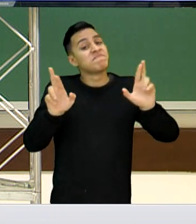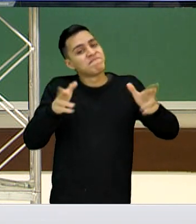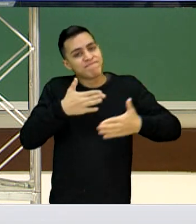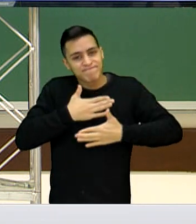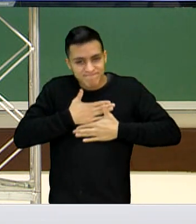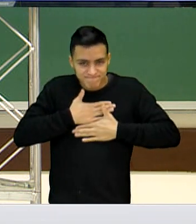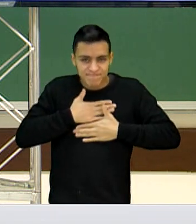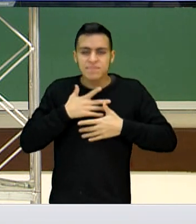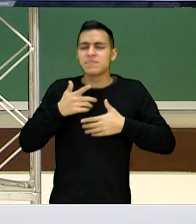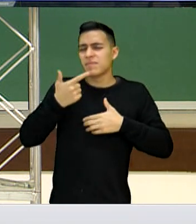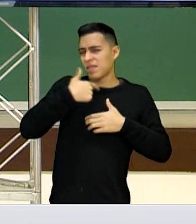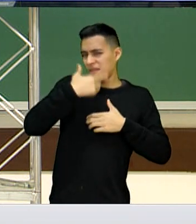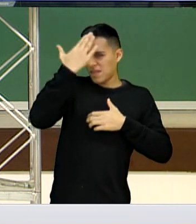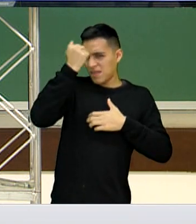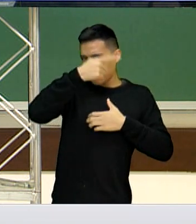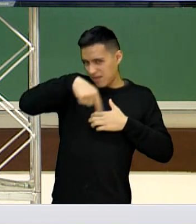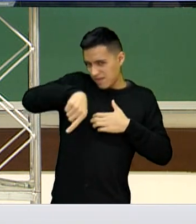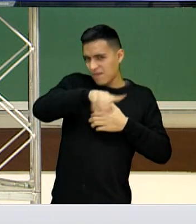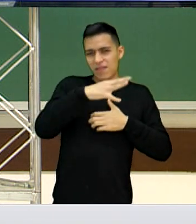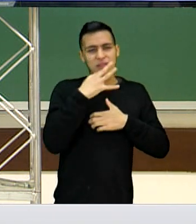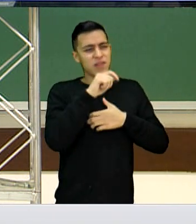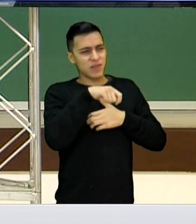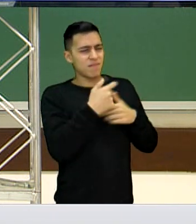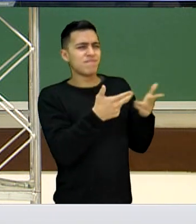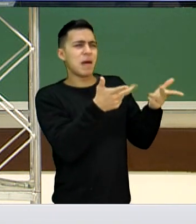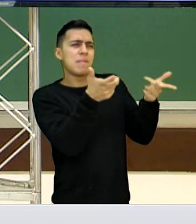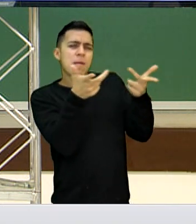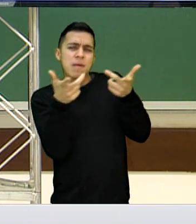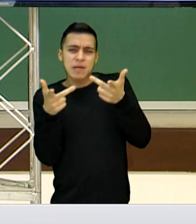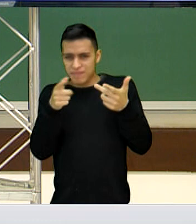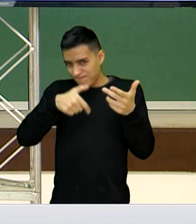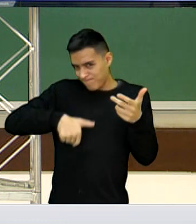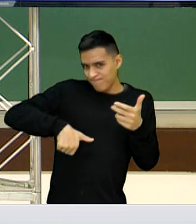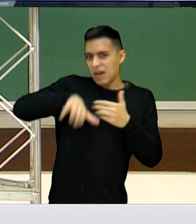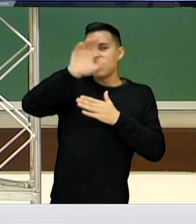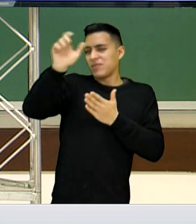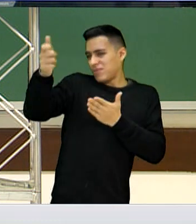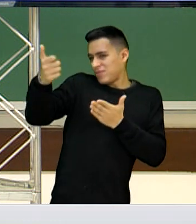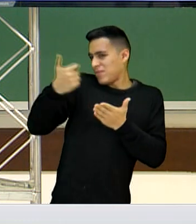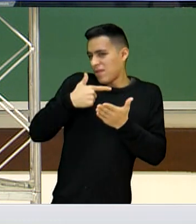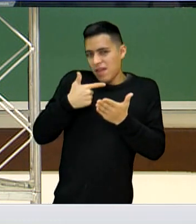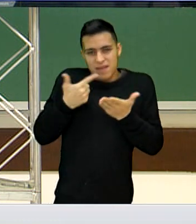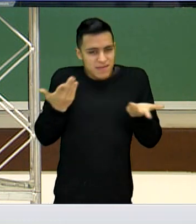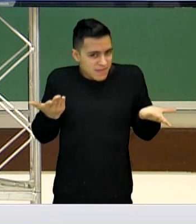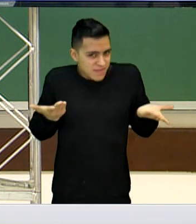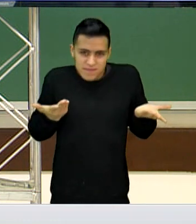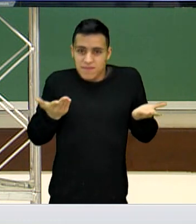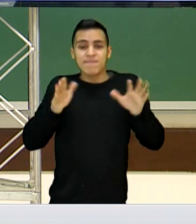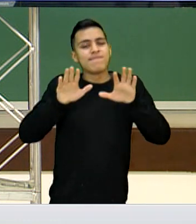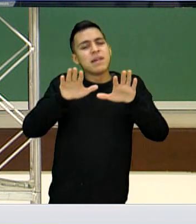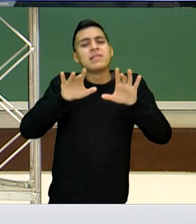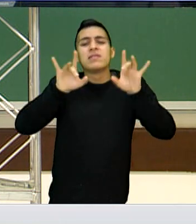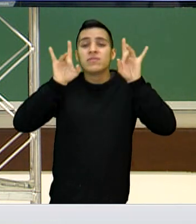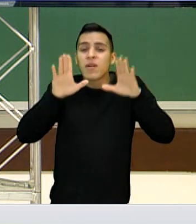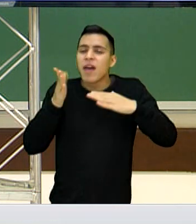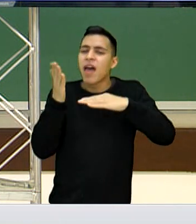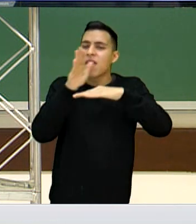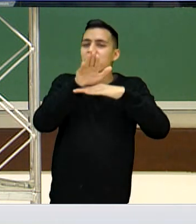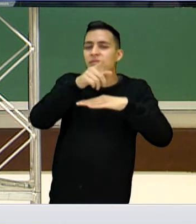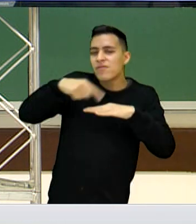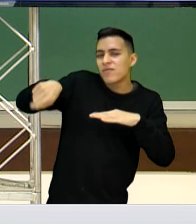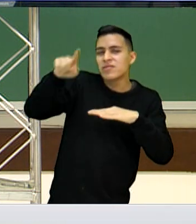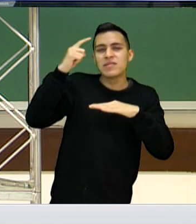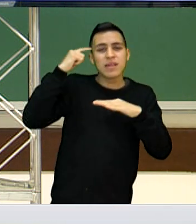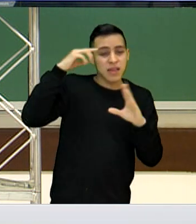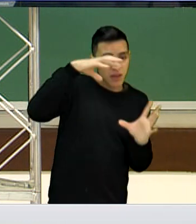gostem. Eu sei que vocês têm indicações sobre gamers, muito mais do que essa aula está trazendo, mas é só para a gente pensar um pouquinho sobre